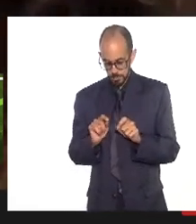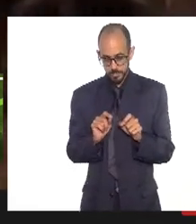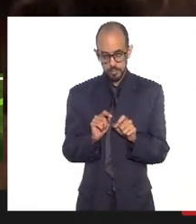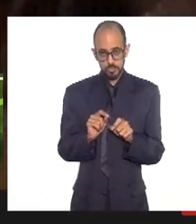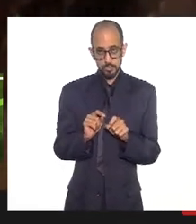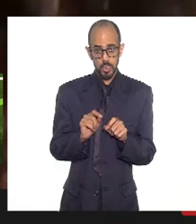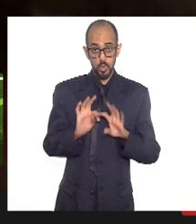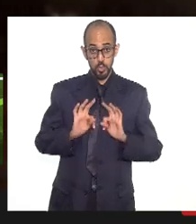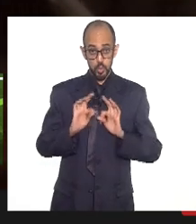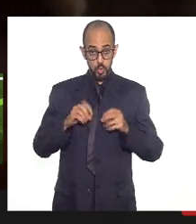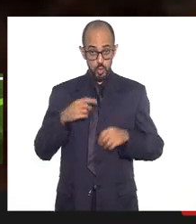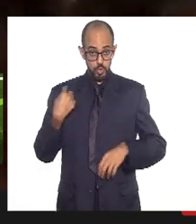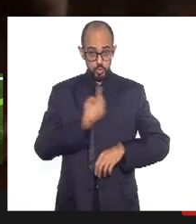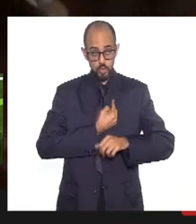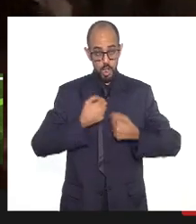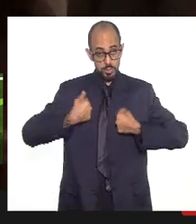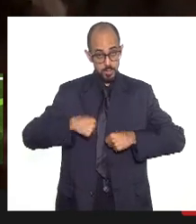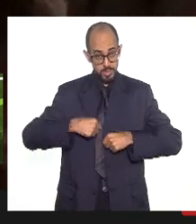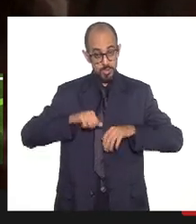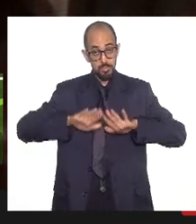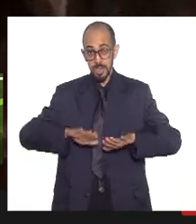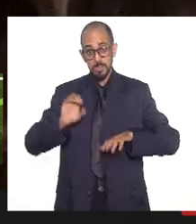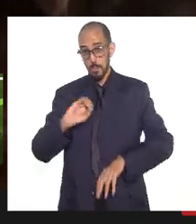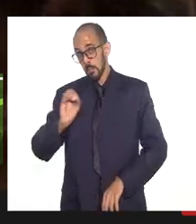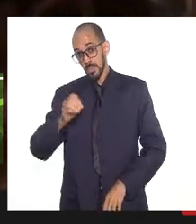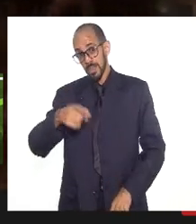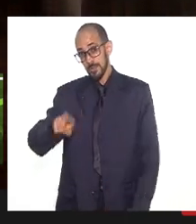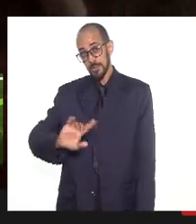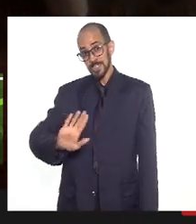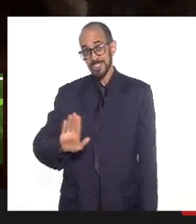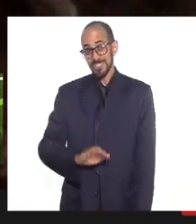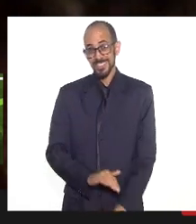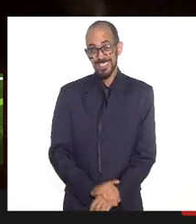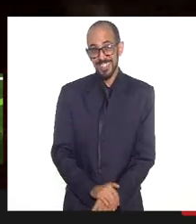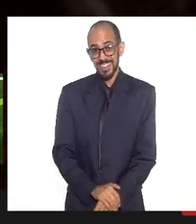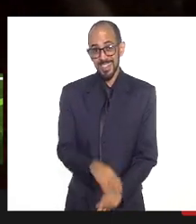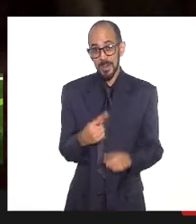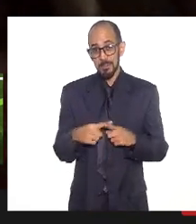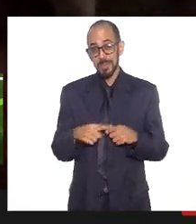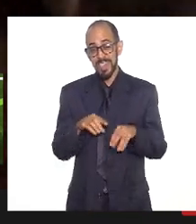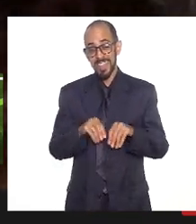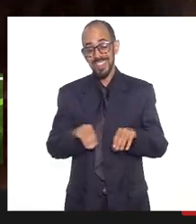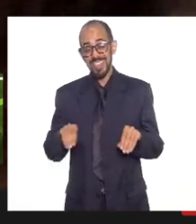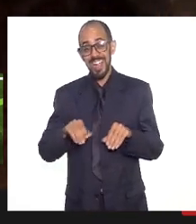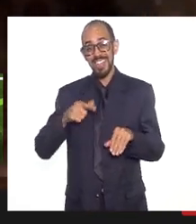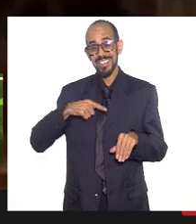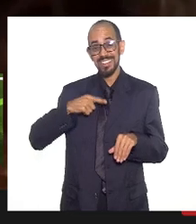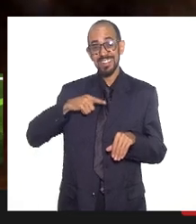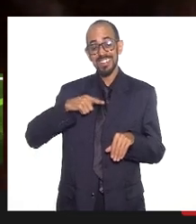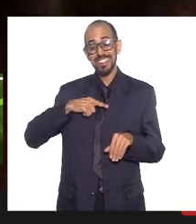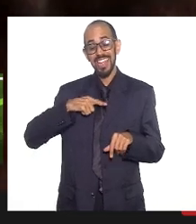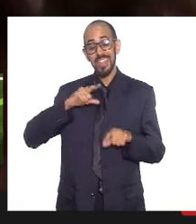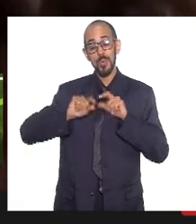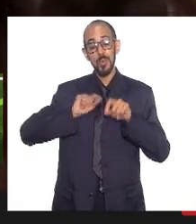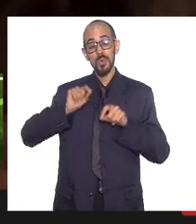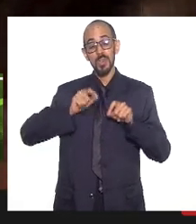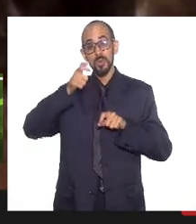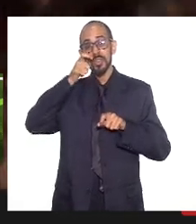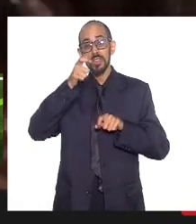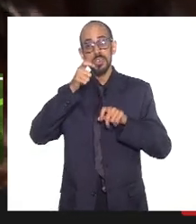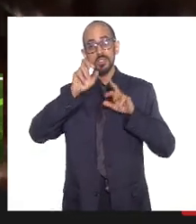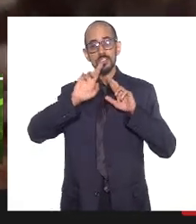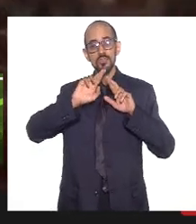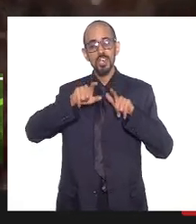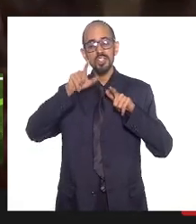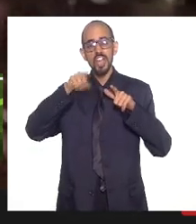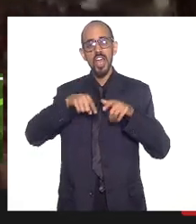todo mundo precisa da terra e ninguém precisa da terra, porque a terra tem uma outra dimensão, ela é coletiva. E